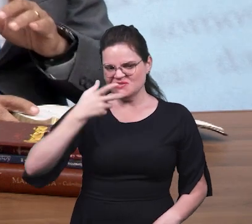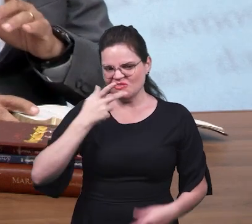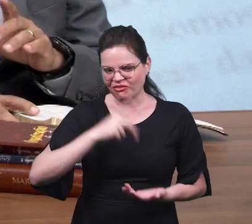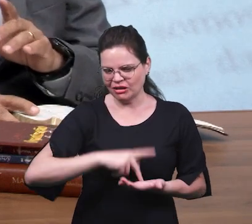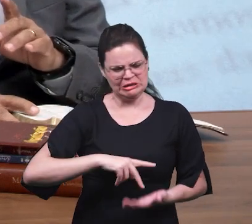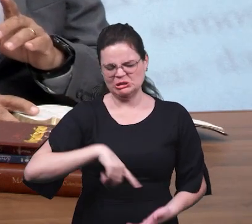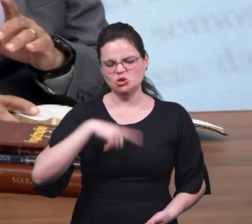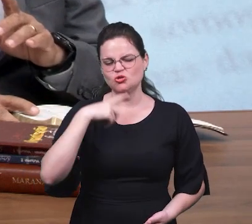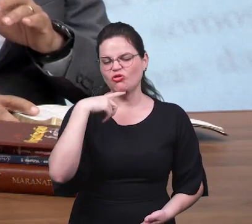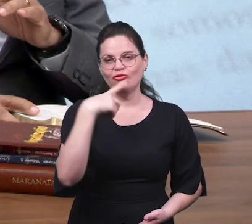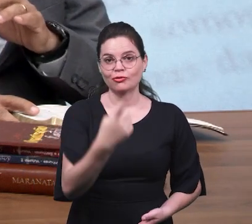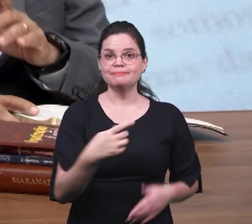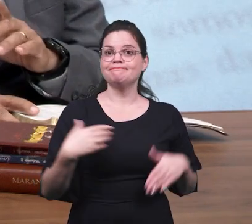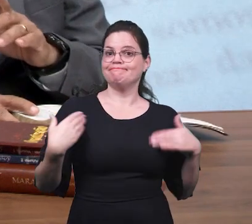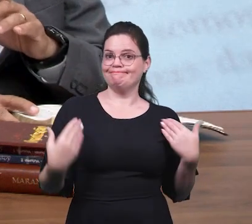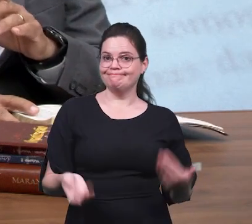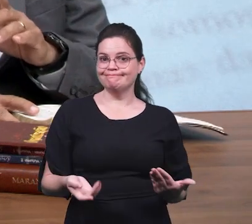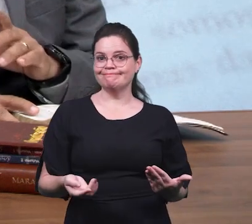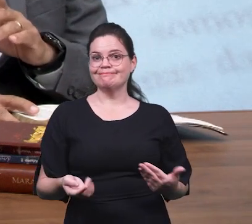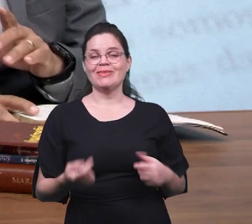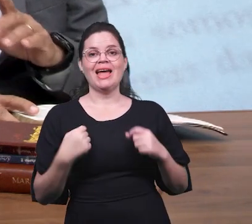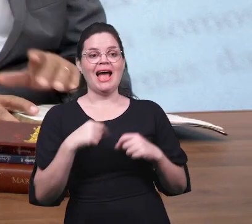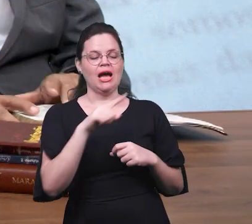E, por fim, chamou a